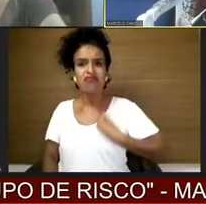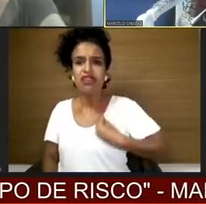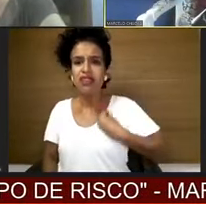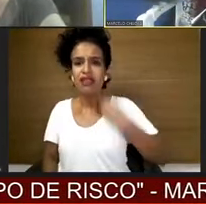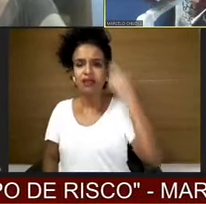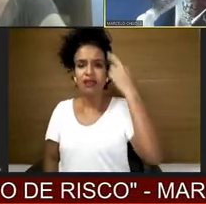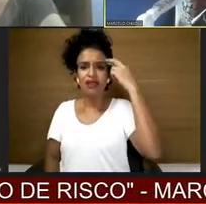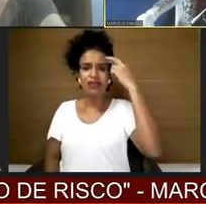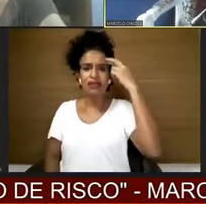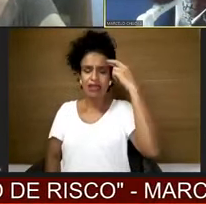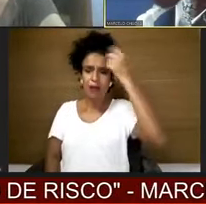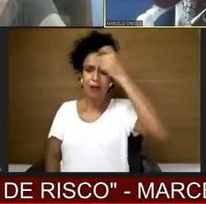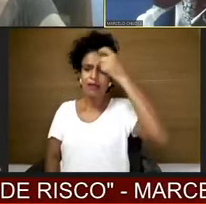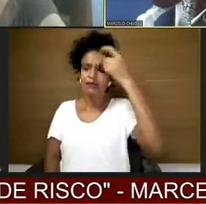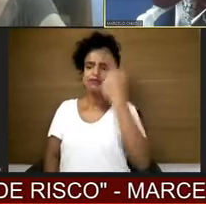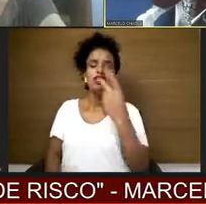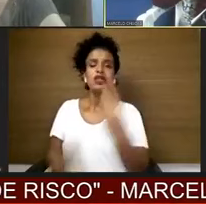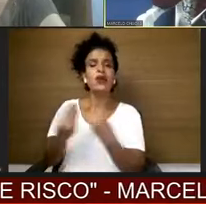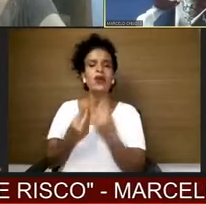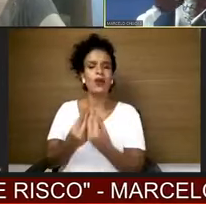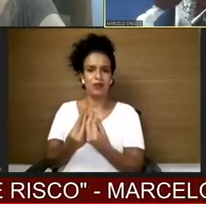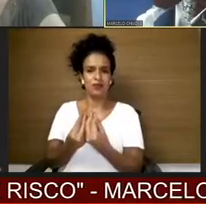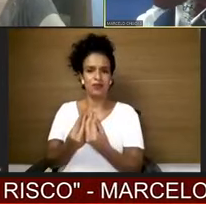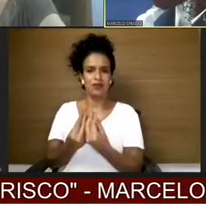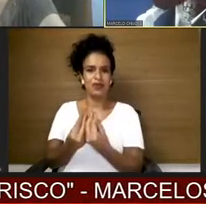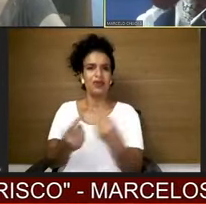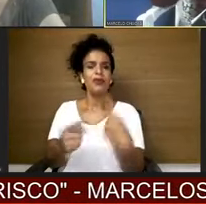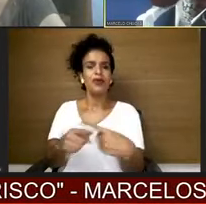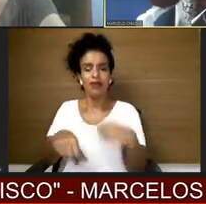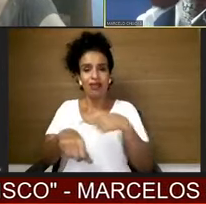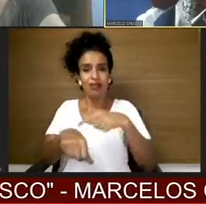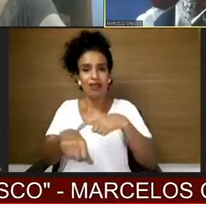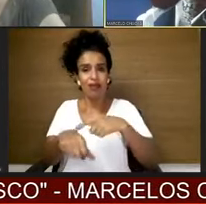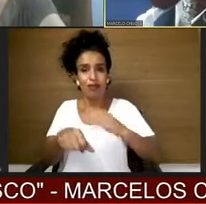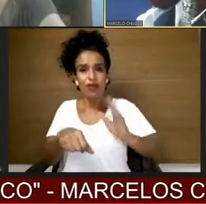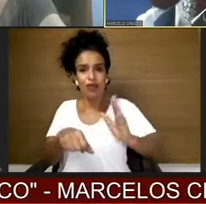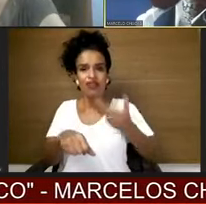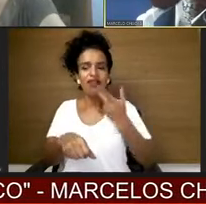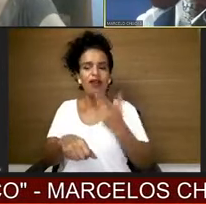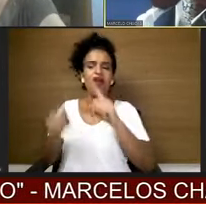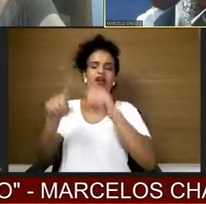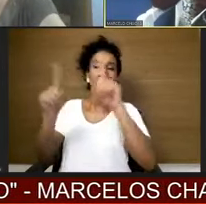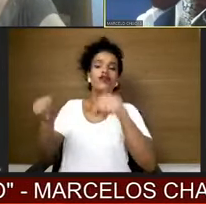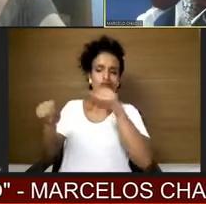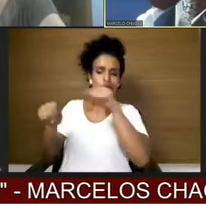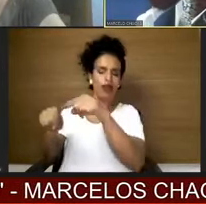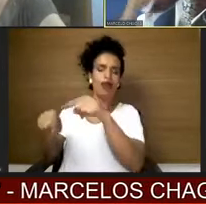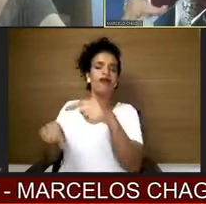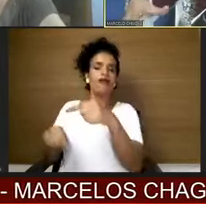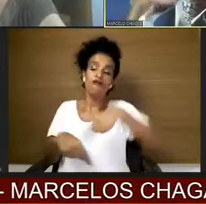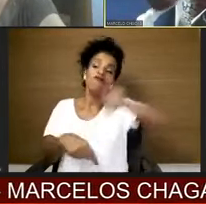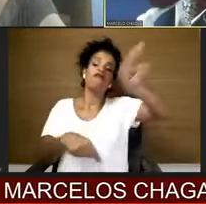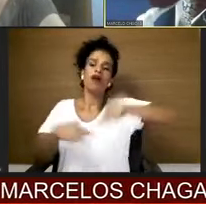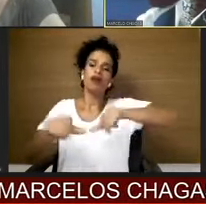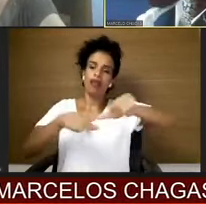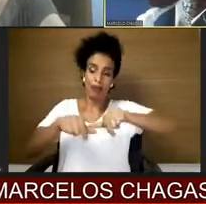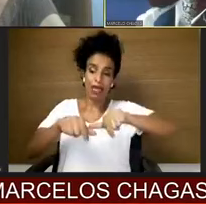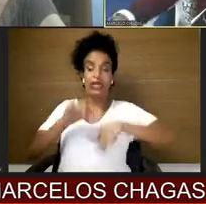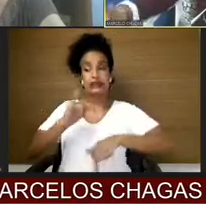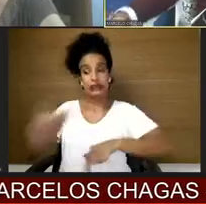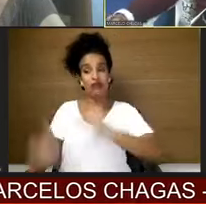visão que o funcionário acaba tendo de, ó, vai trabalhar, ou você não vai perder o emprego, no